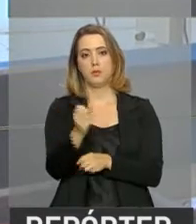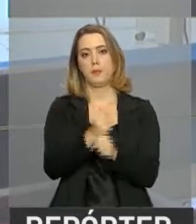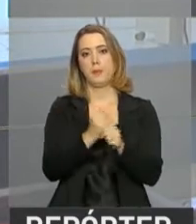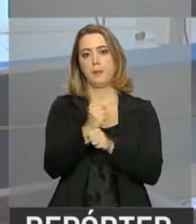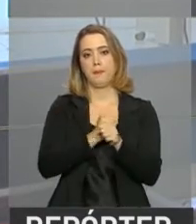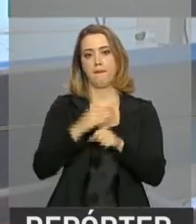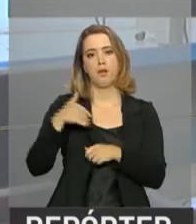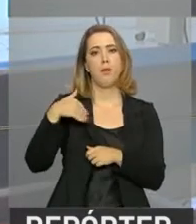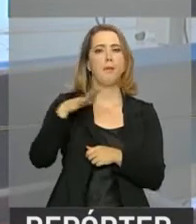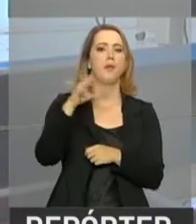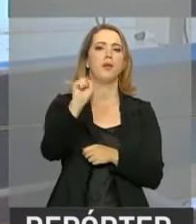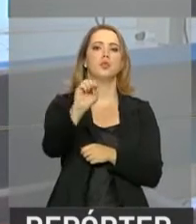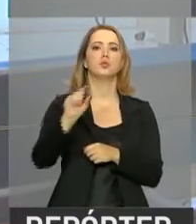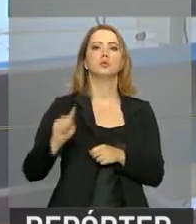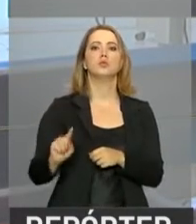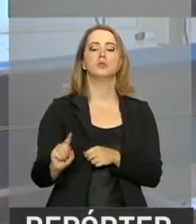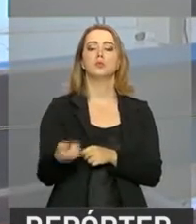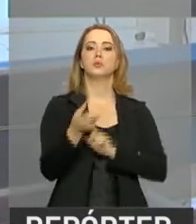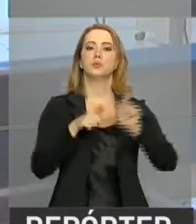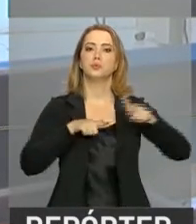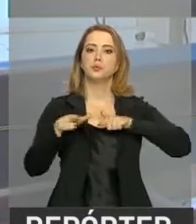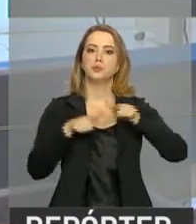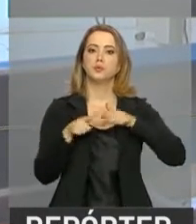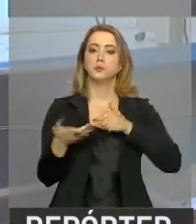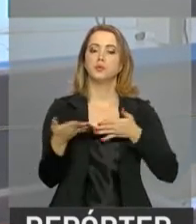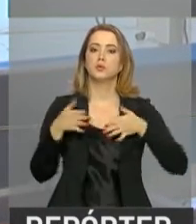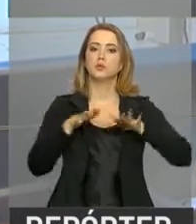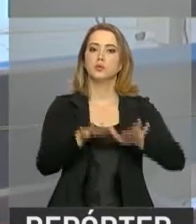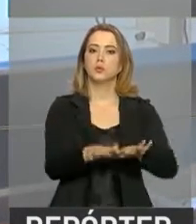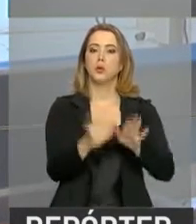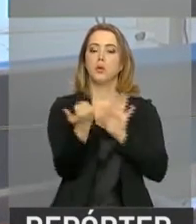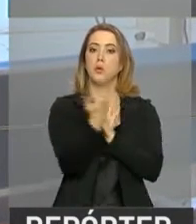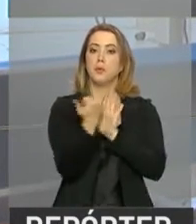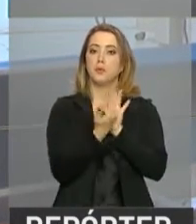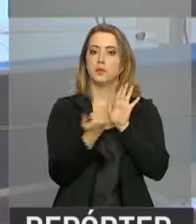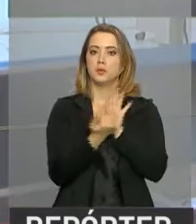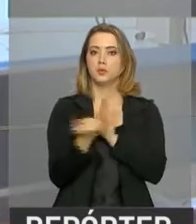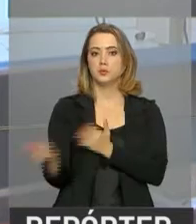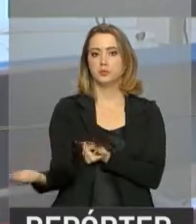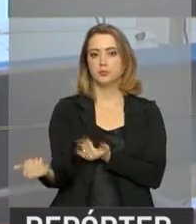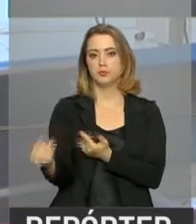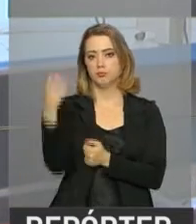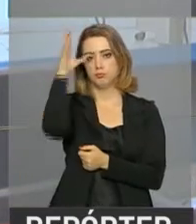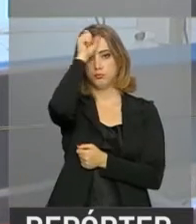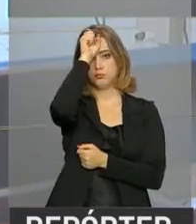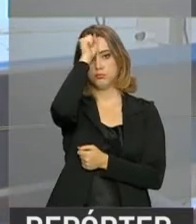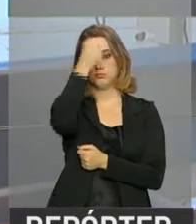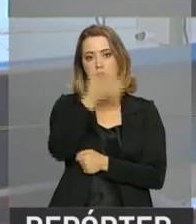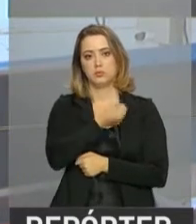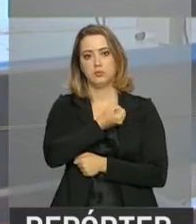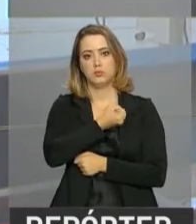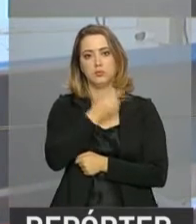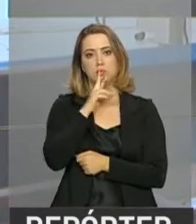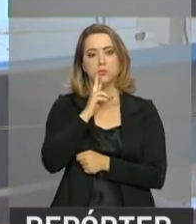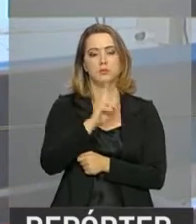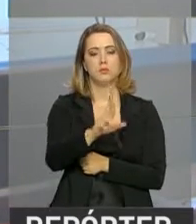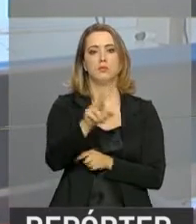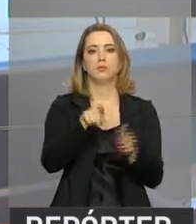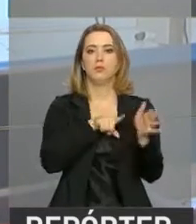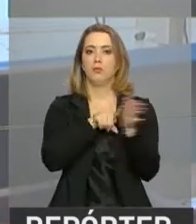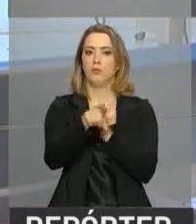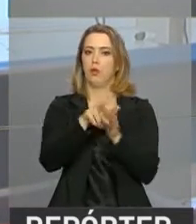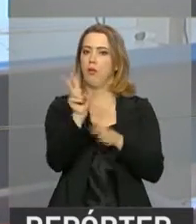de 80 mil trabalhadores inseridos no mercado de trabalho pelo programa jovem aprendiz os números são resultado de uma fiscalização